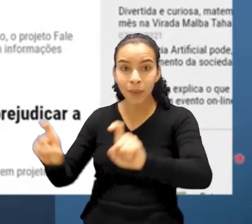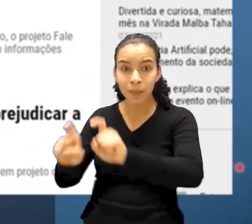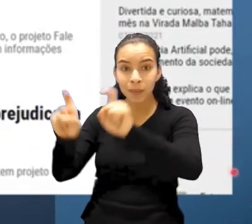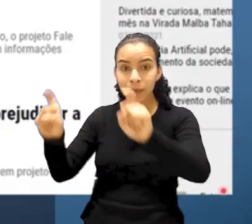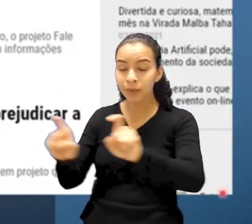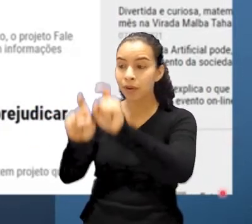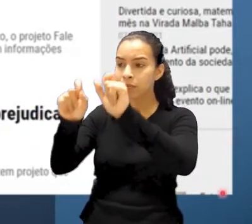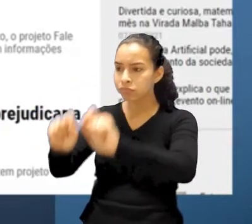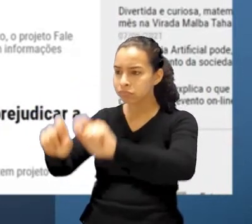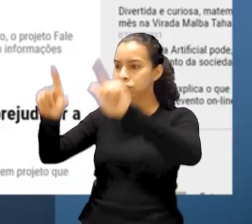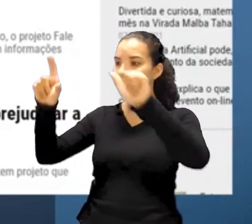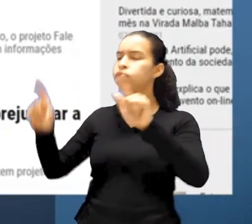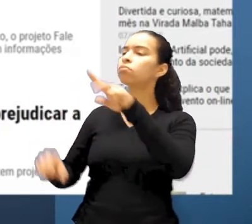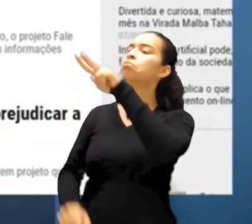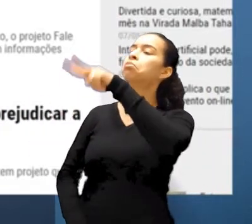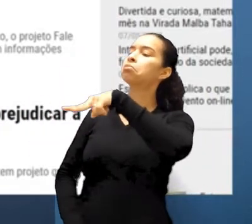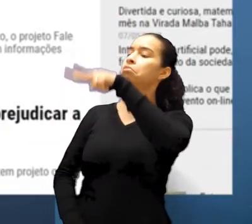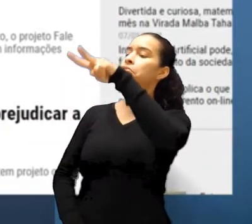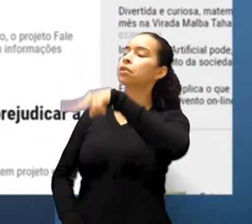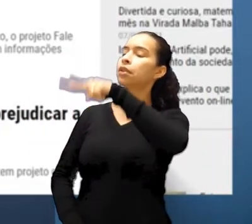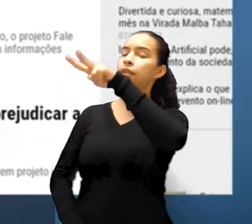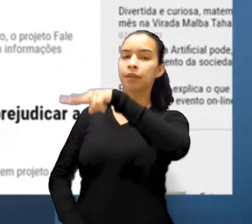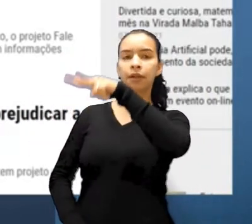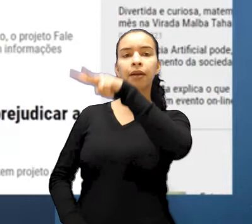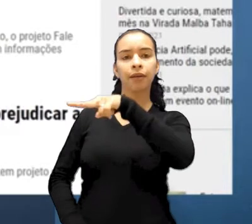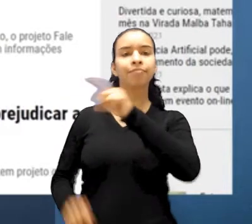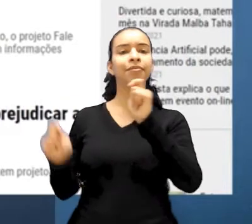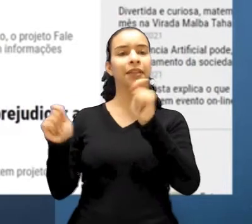que servem para essa divulgação.